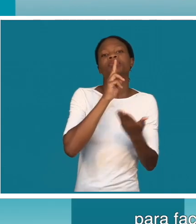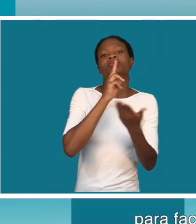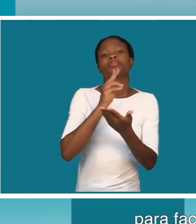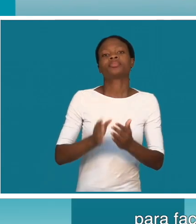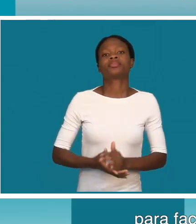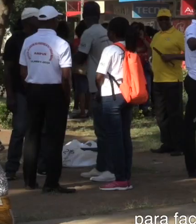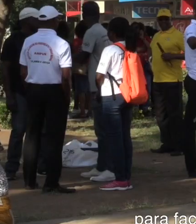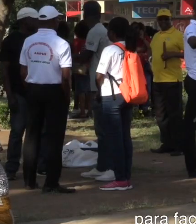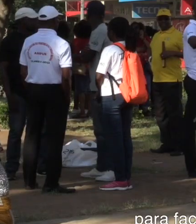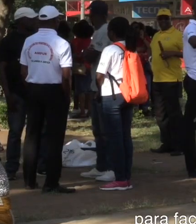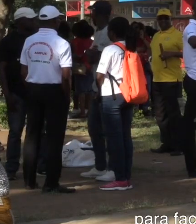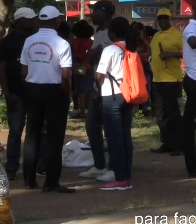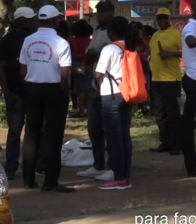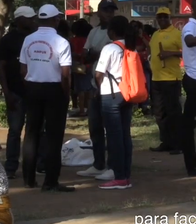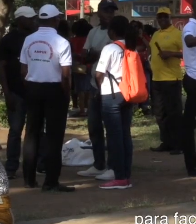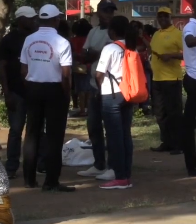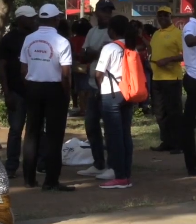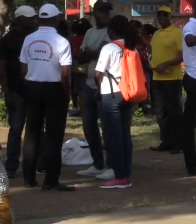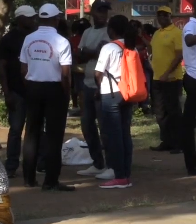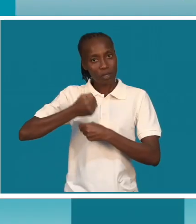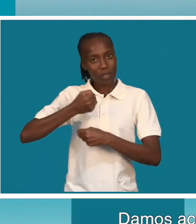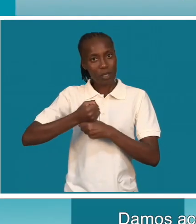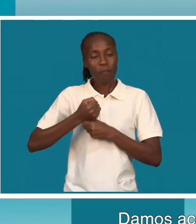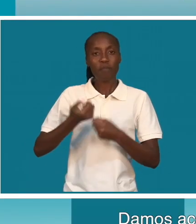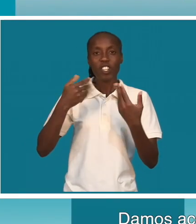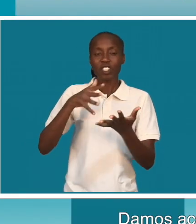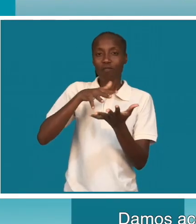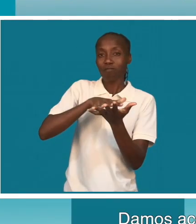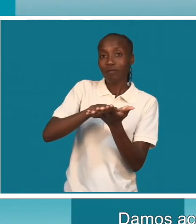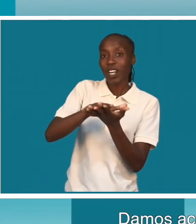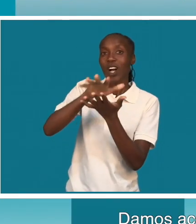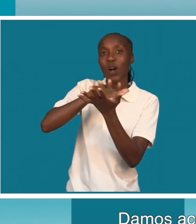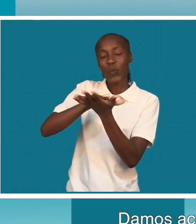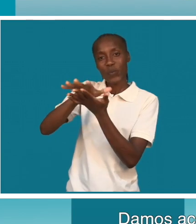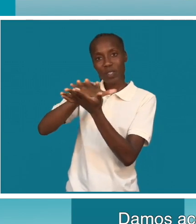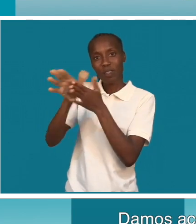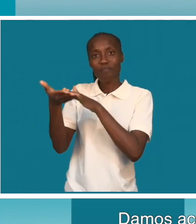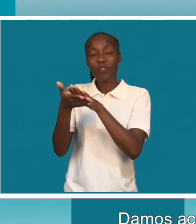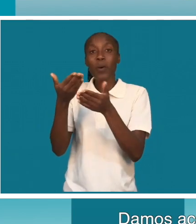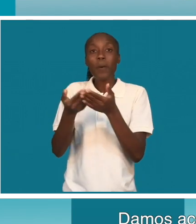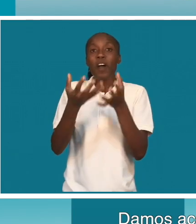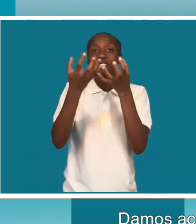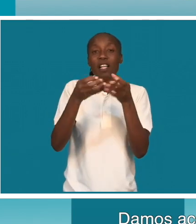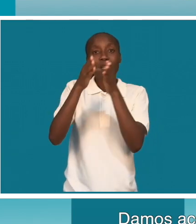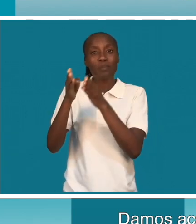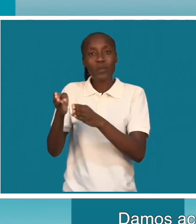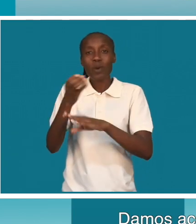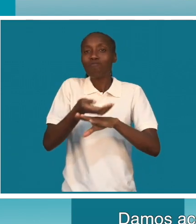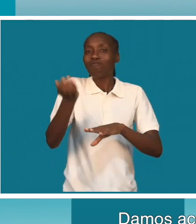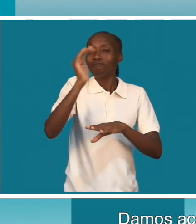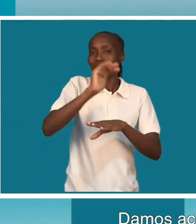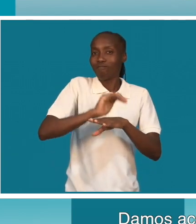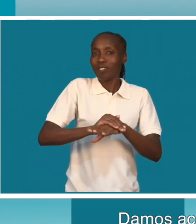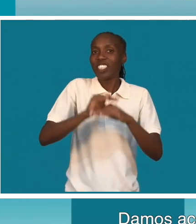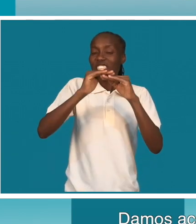facilitar o acesso a pessoas surdas. Demos aconselhamentos primários, porque não temos nenhum